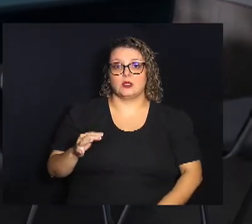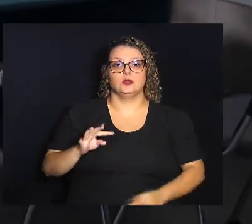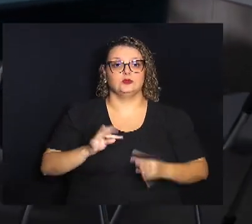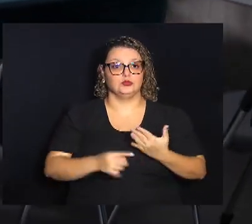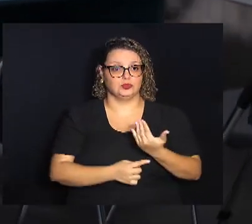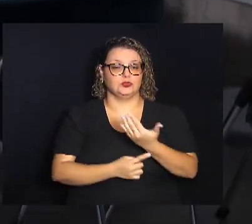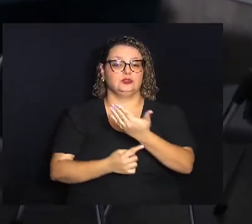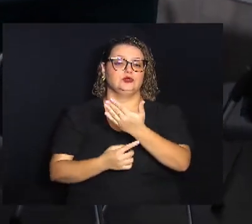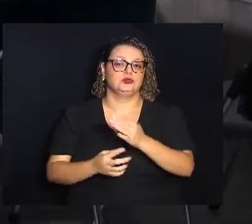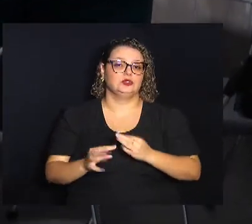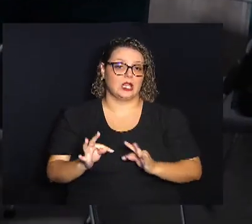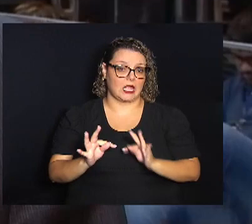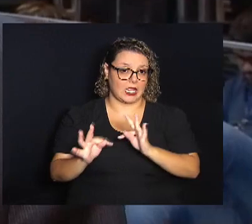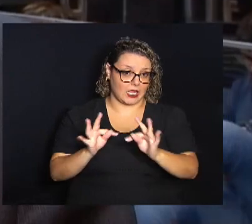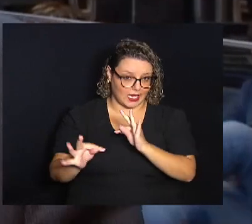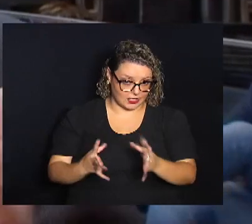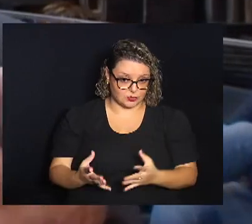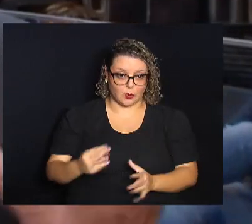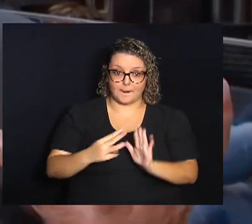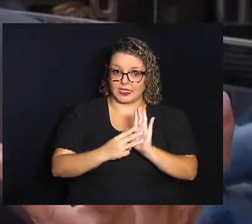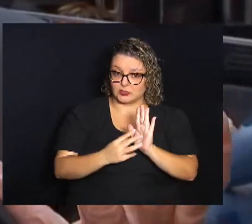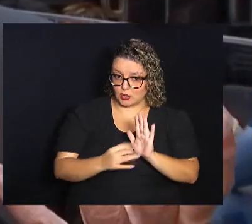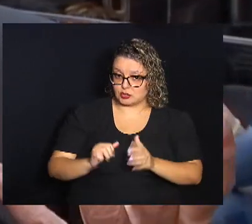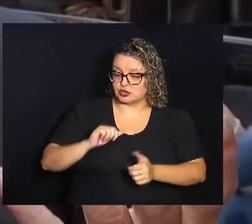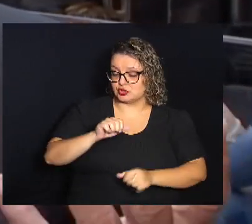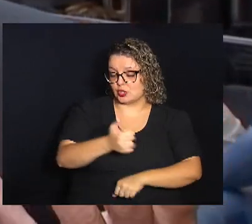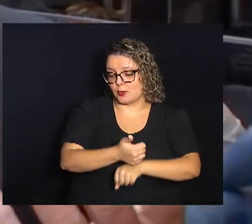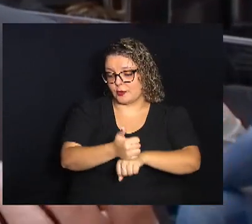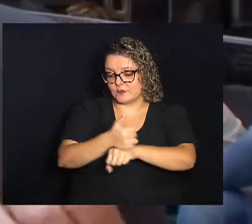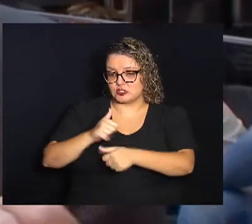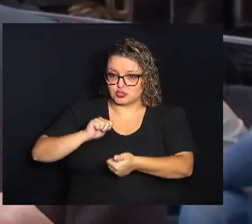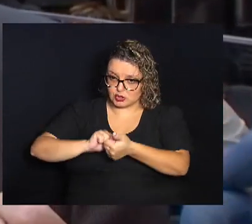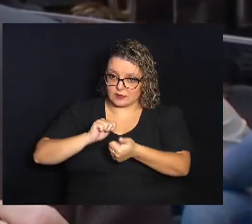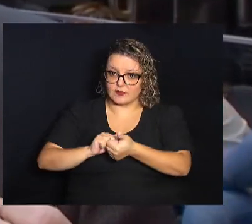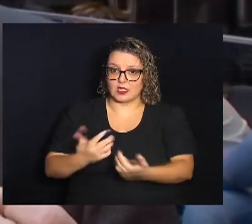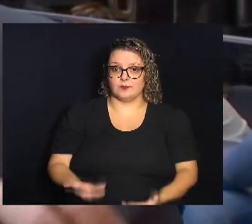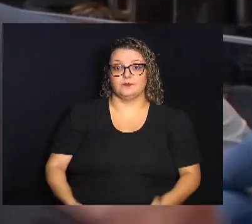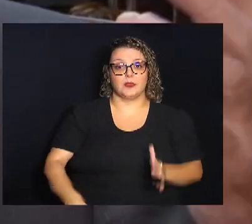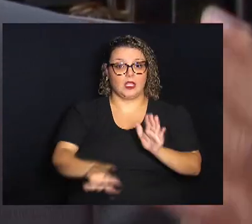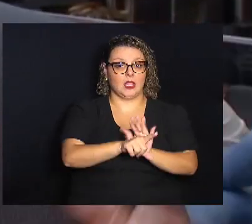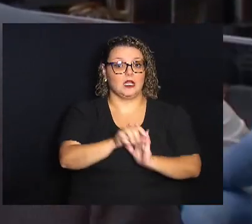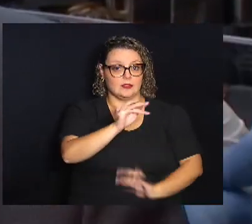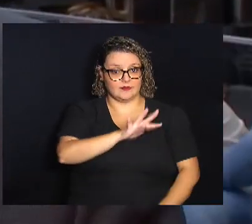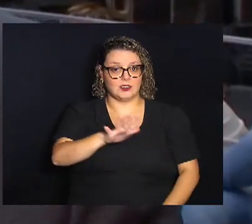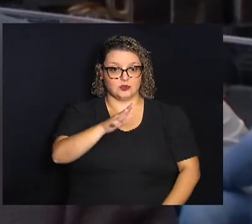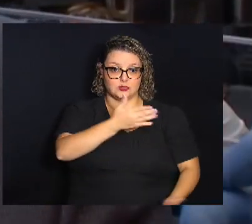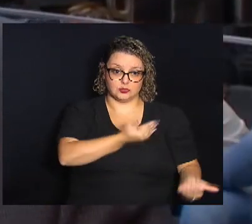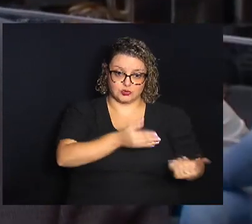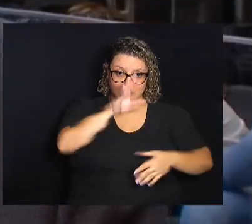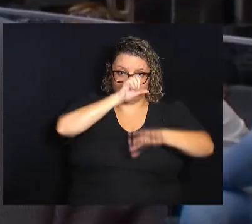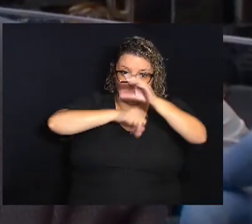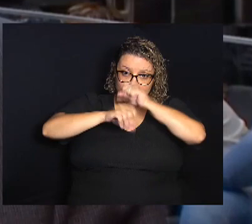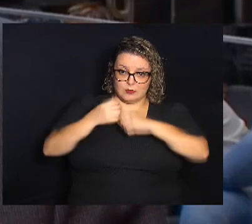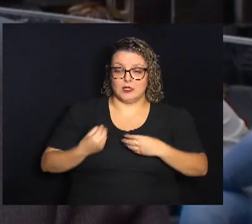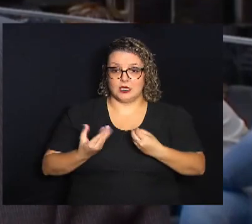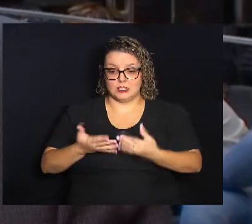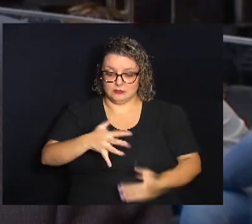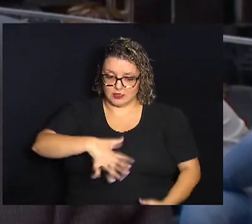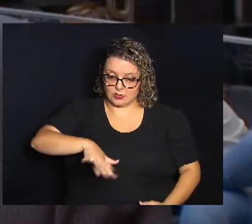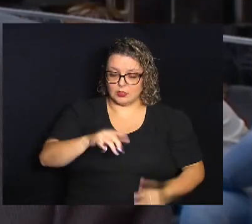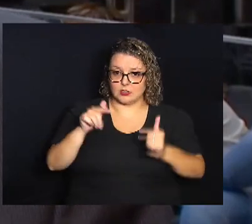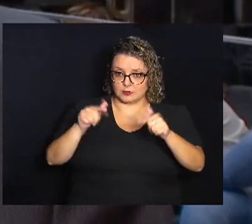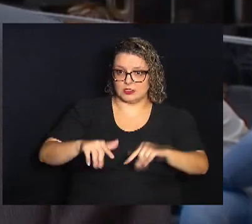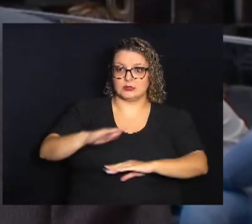de entidades qualificadas. Na verdade, são requisitos da lei federal, né, do jovem aprendiz, que a gente traz para o ambiente local